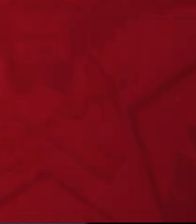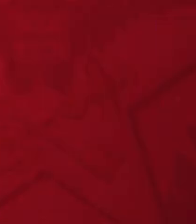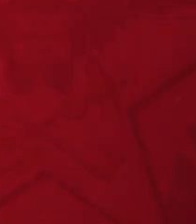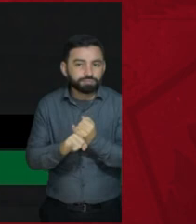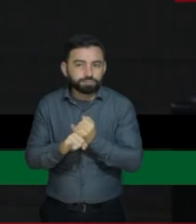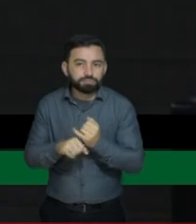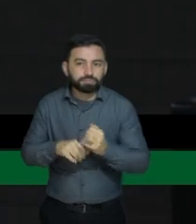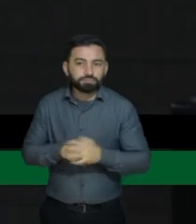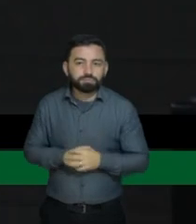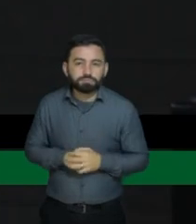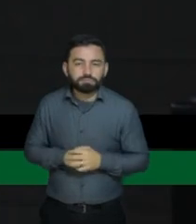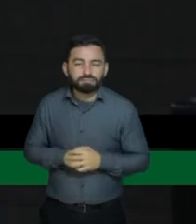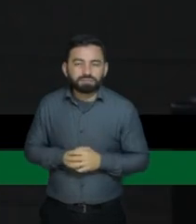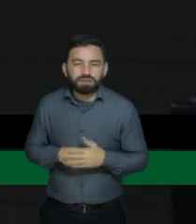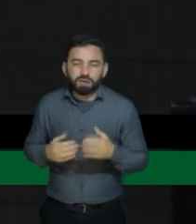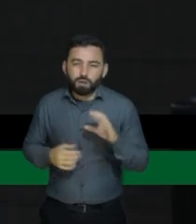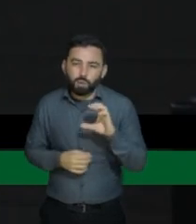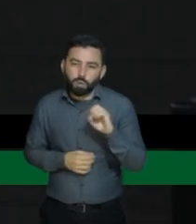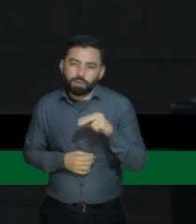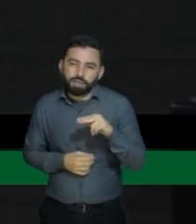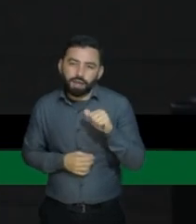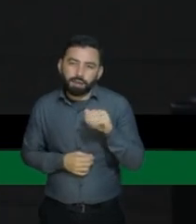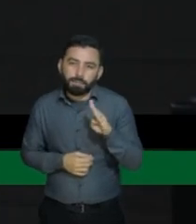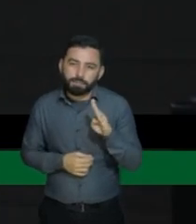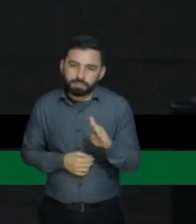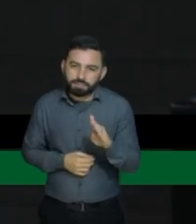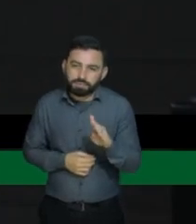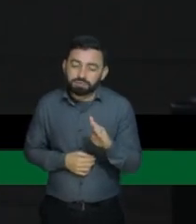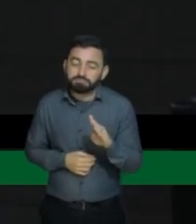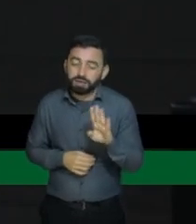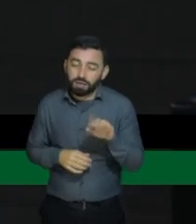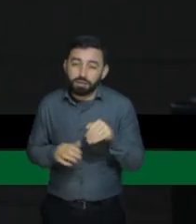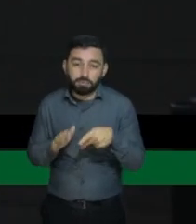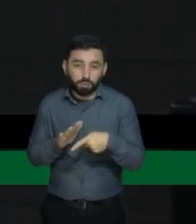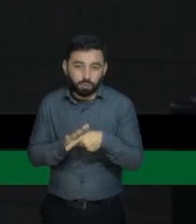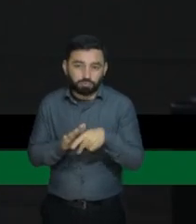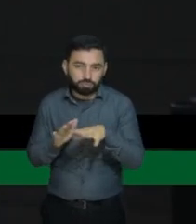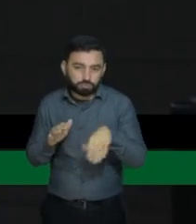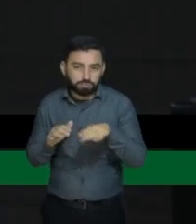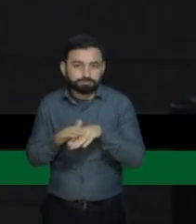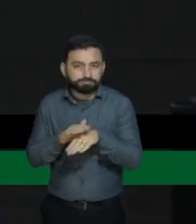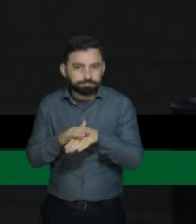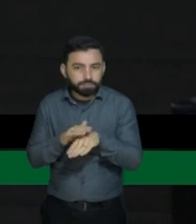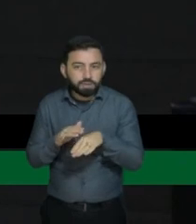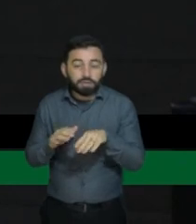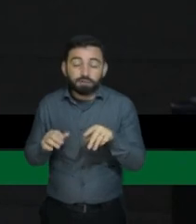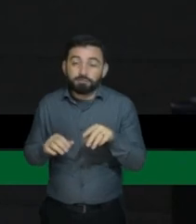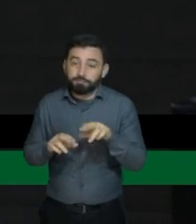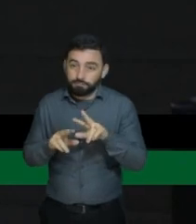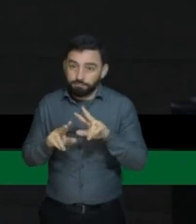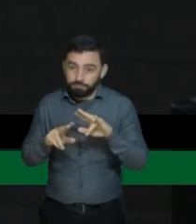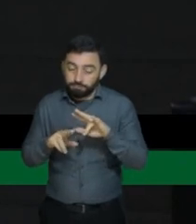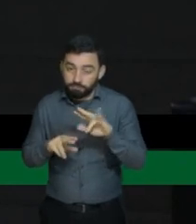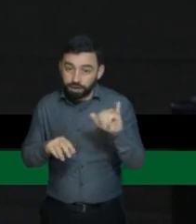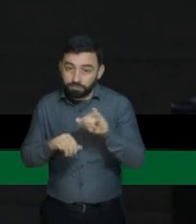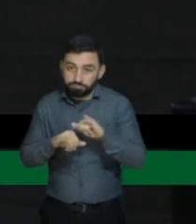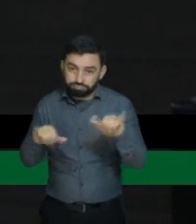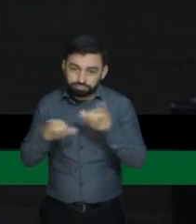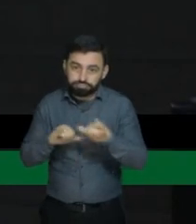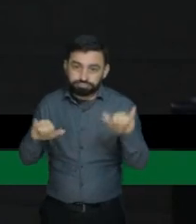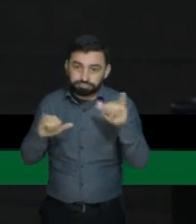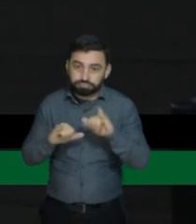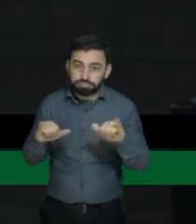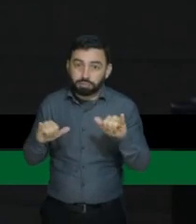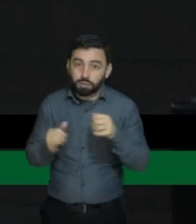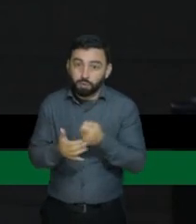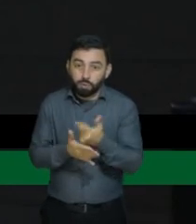federal. A nossa Conab, lá, que é a nossa Companhia Nacional de Abastecimento, vai lançar esse leilão para compra de arroz. Aí nós vamos entrar